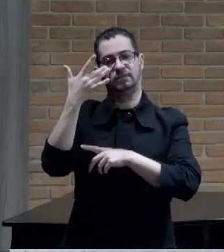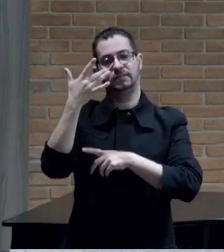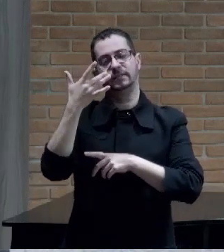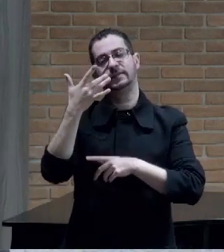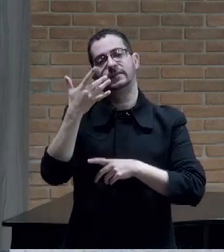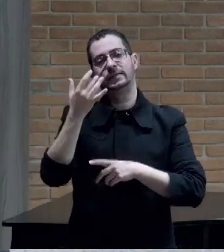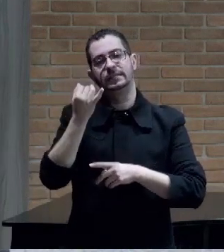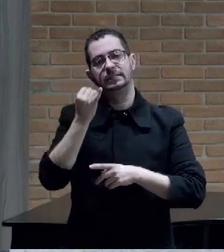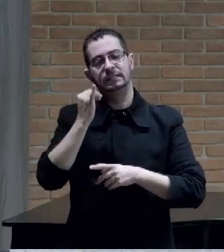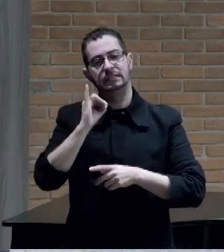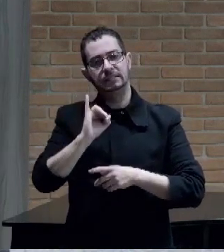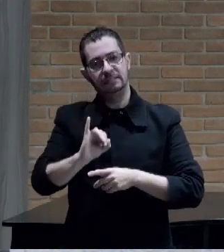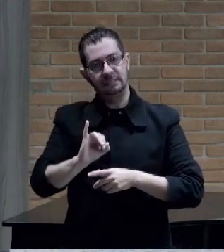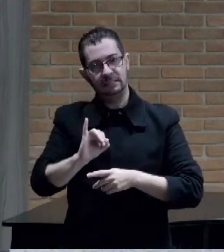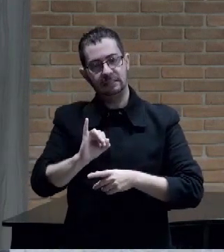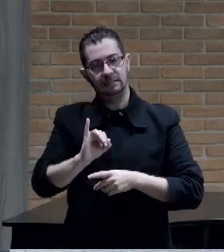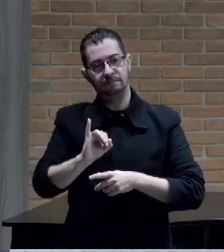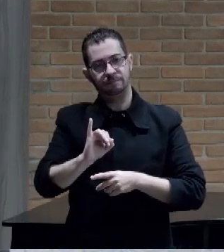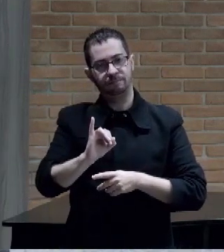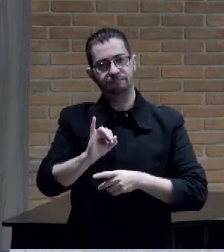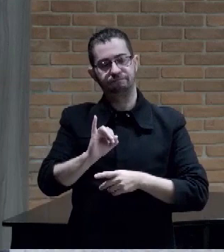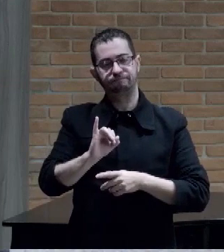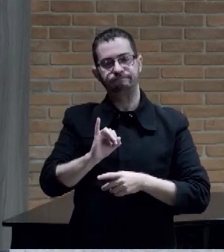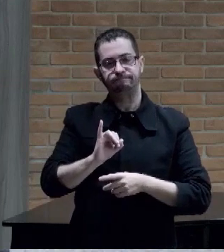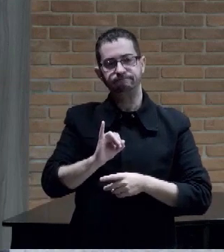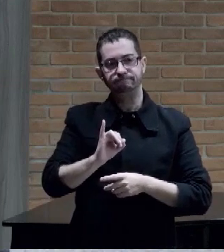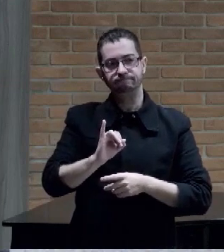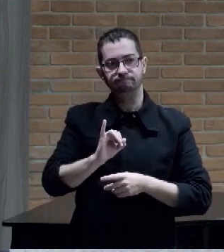quando ele está atrás dessa